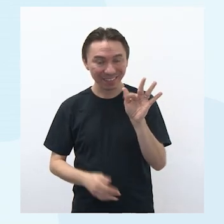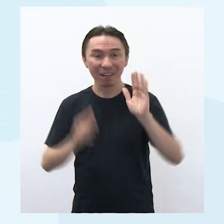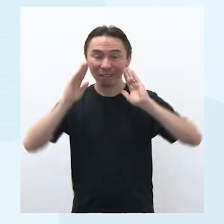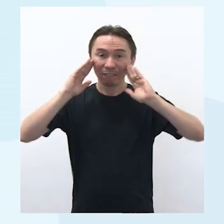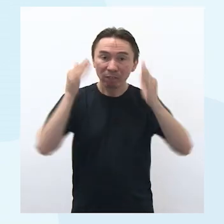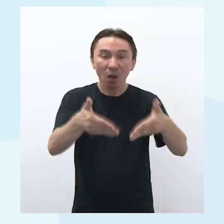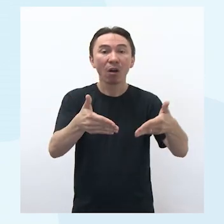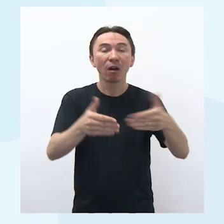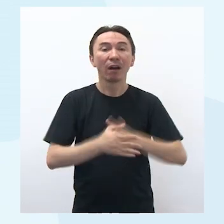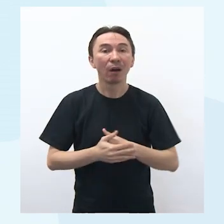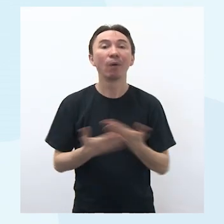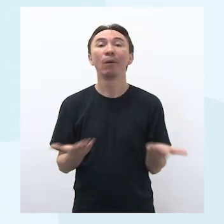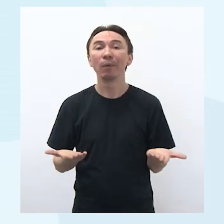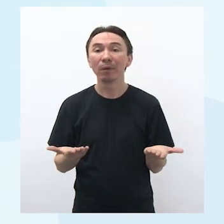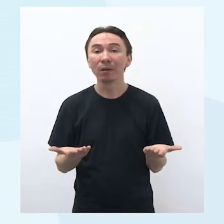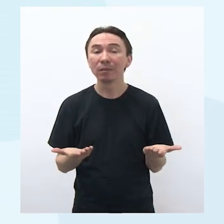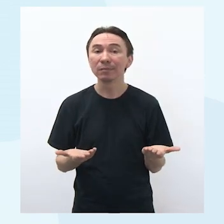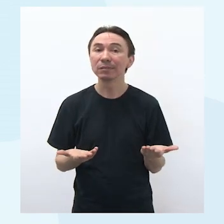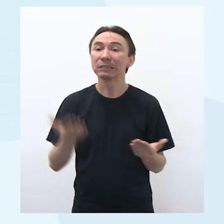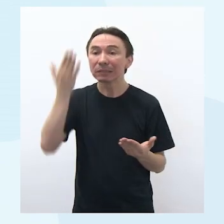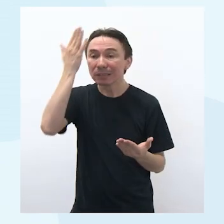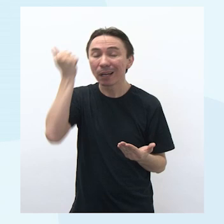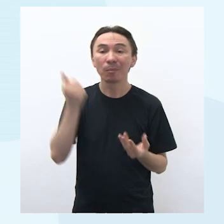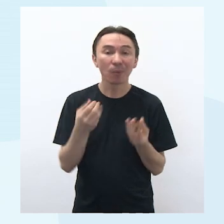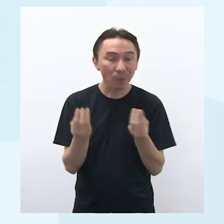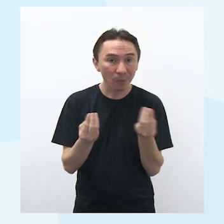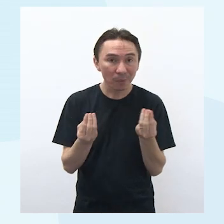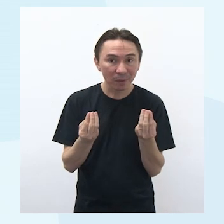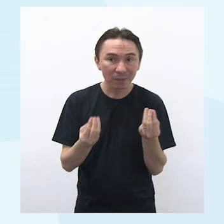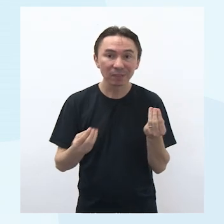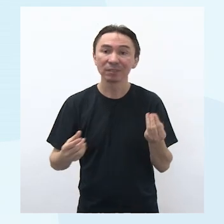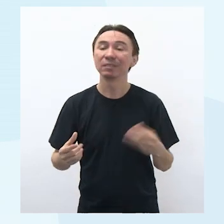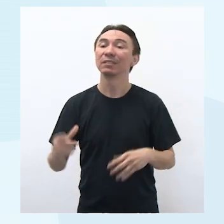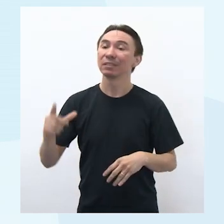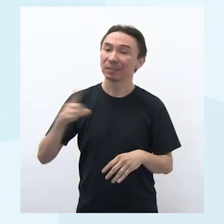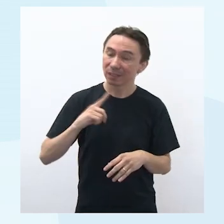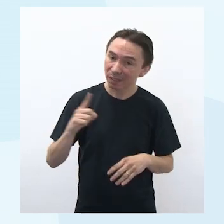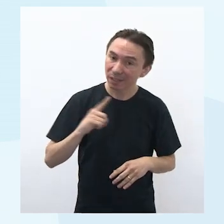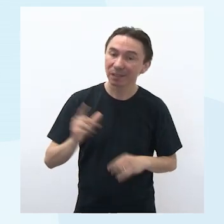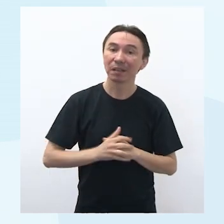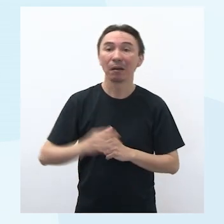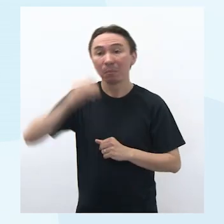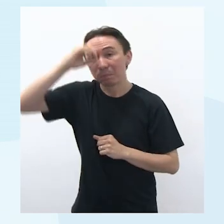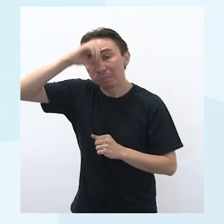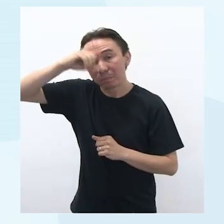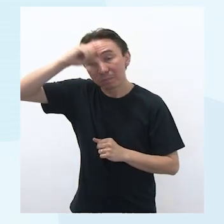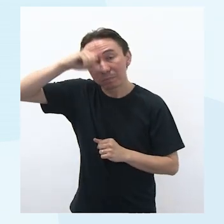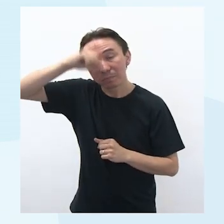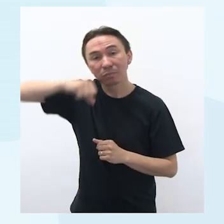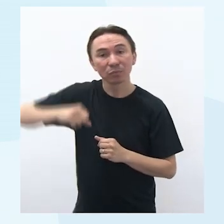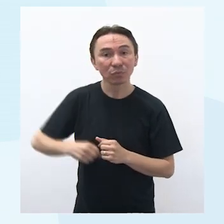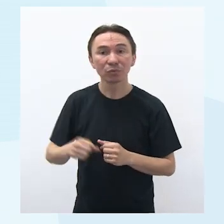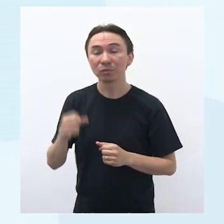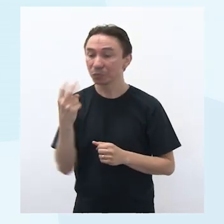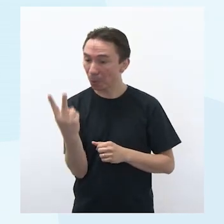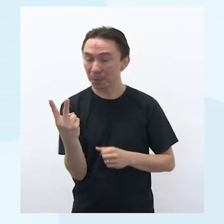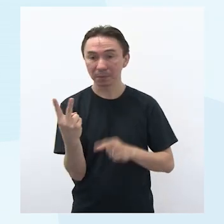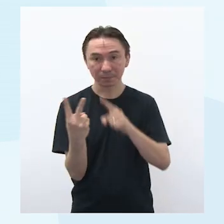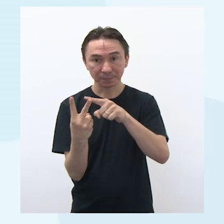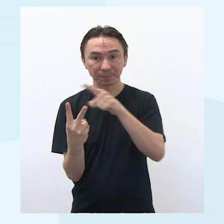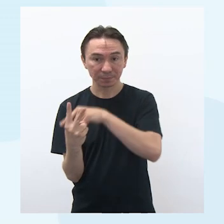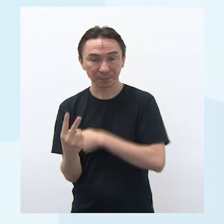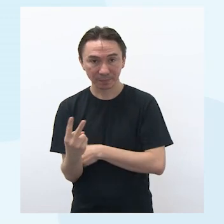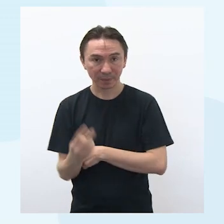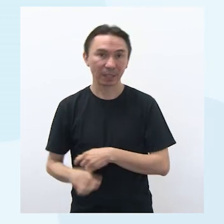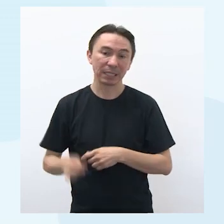de fato, eu consigo ter 2 situações de aprendizagem, que é a 3.1, a